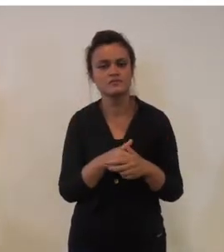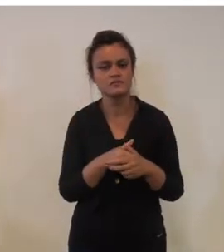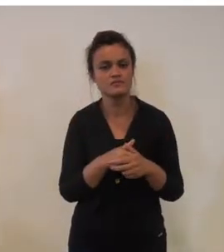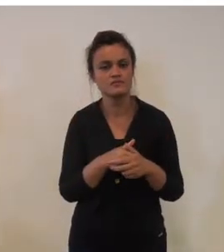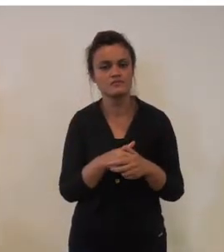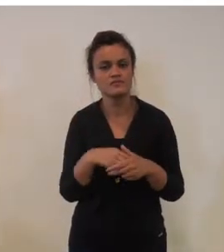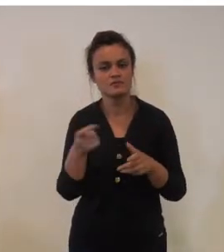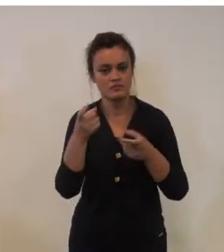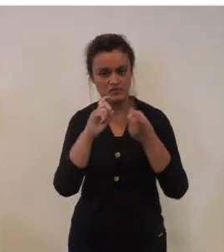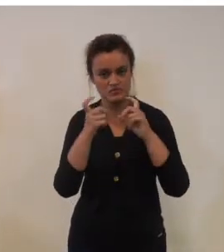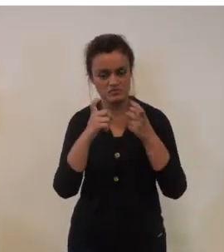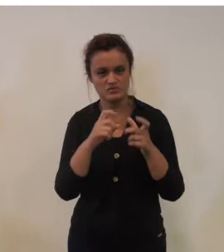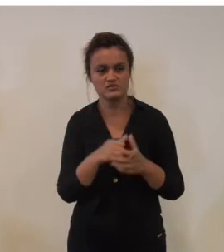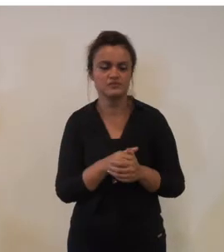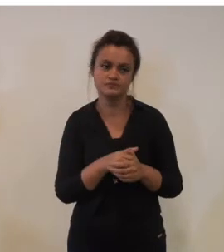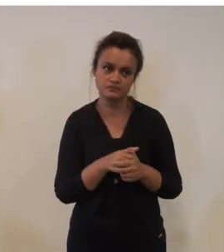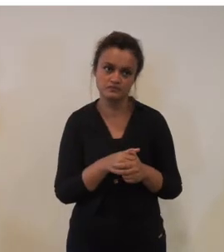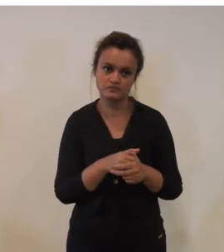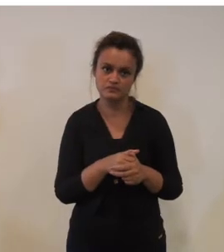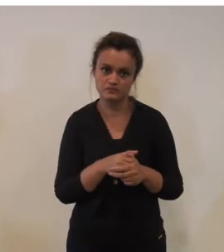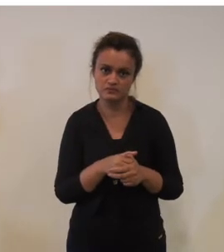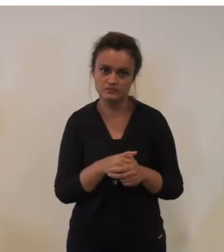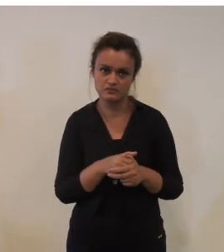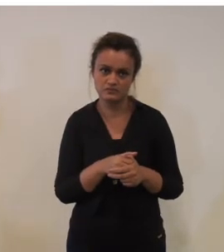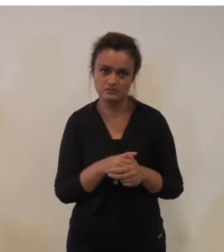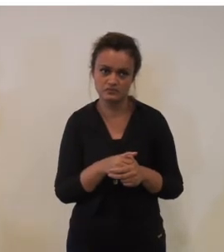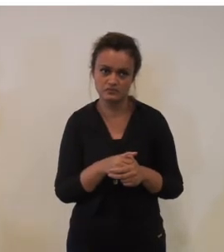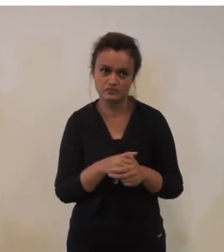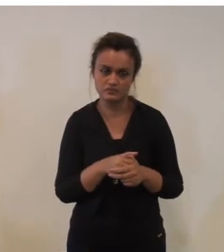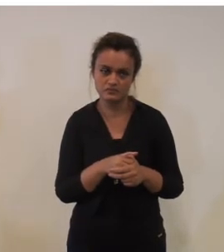barreiras administrativas. Né?